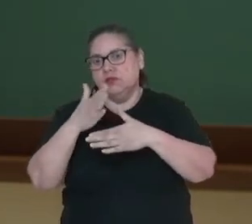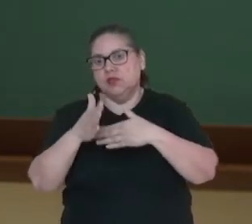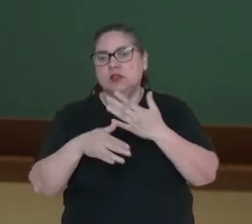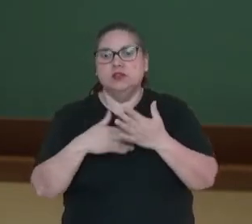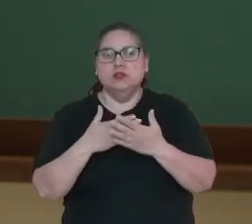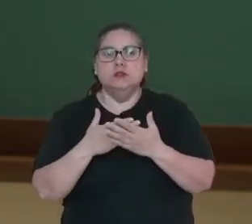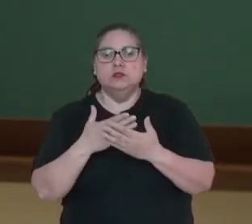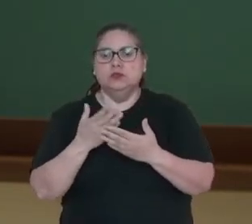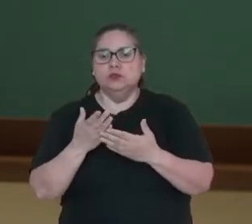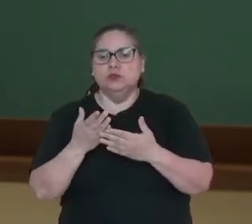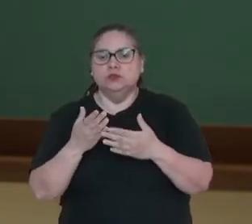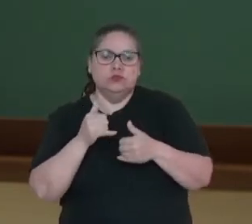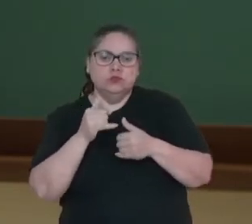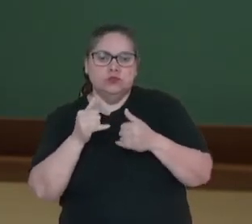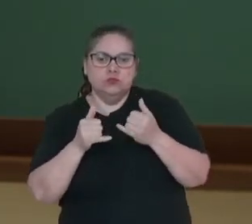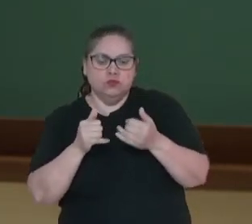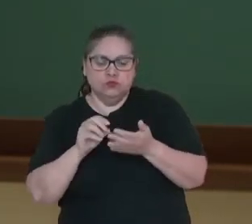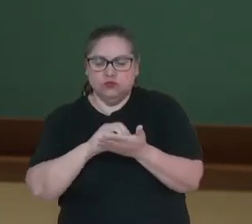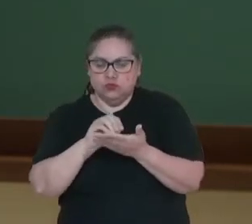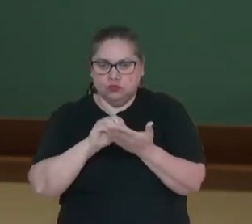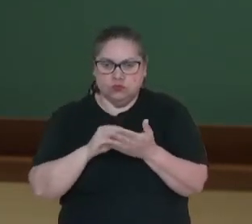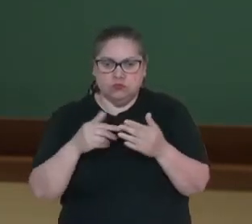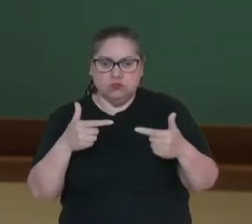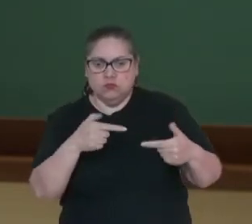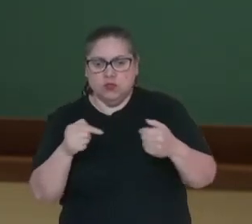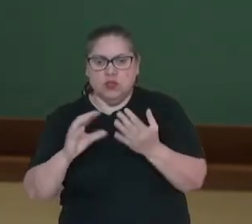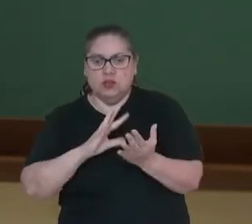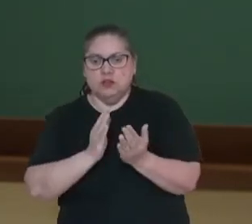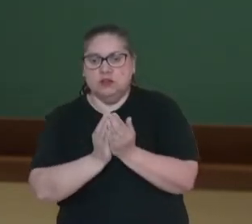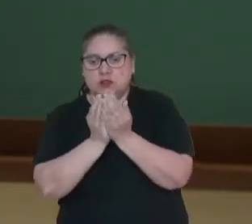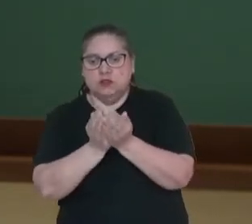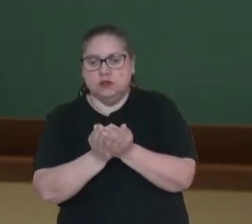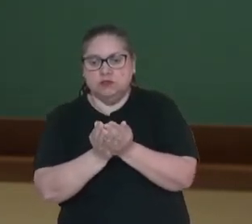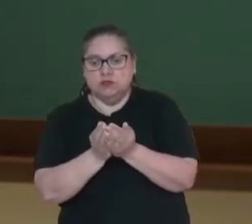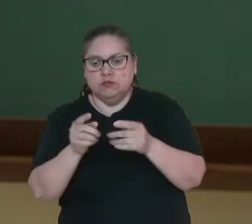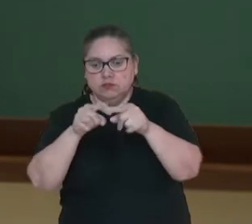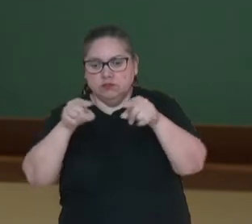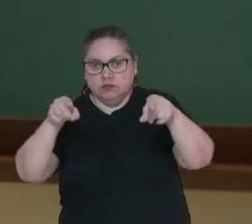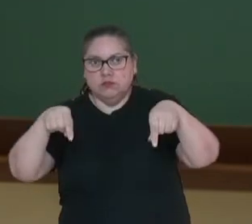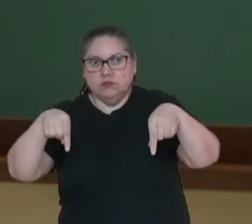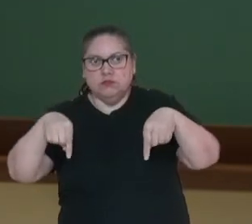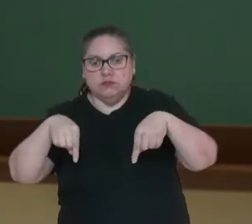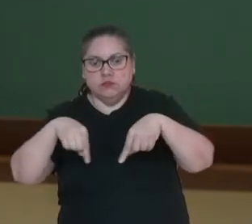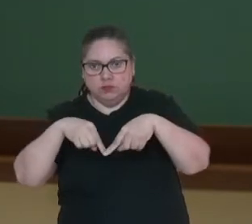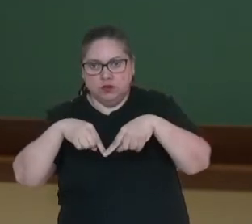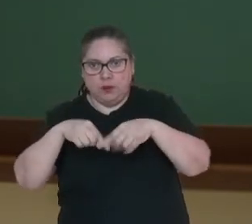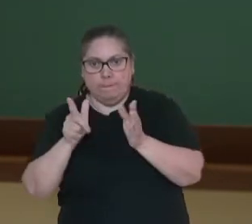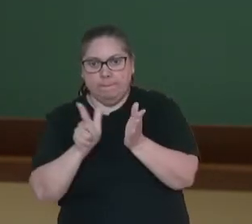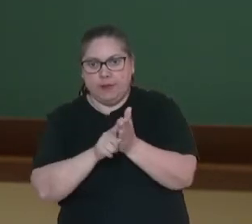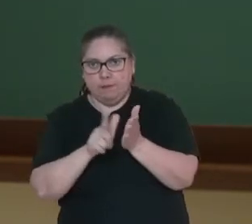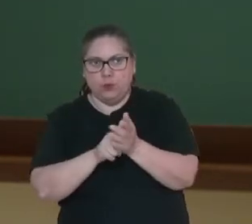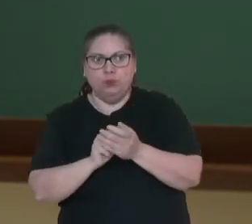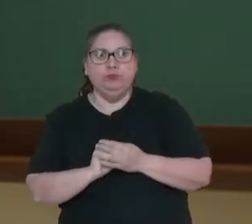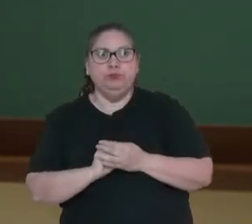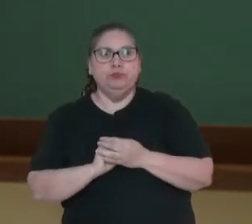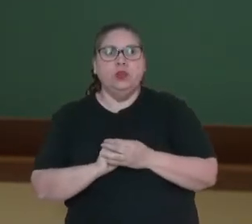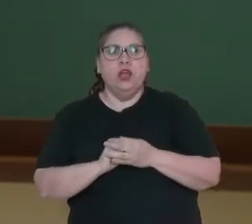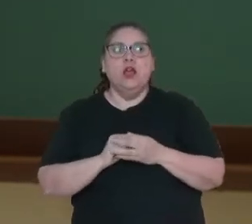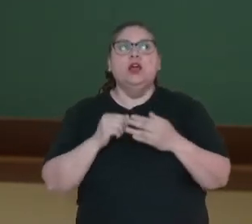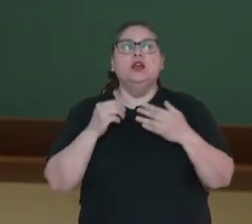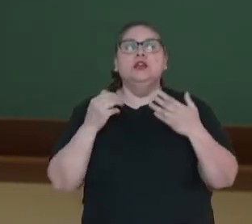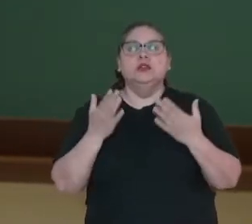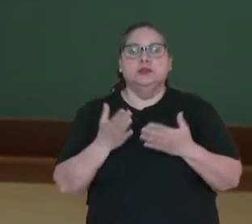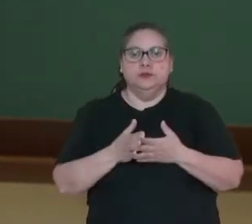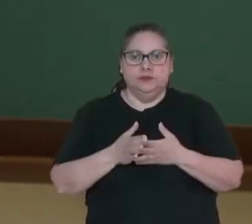desenvolve o jogo da batalha naval nessa versão tabuleiro, né? Nessa versão papel. E